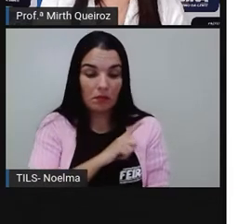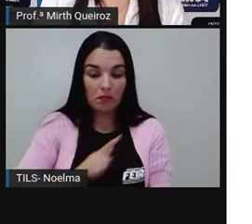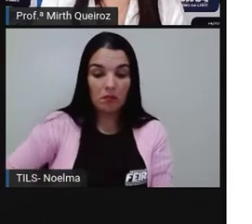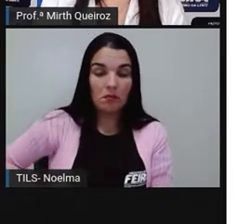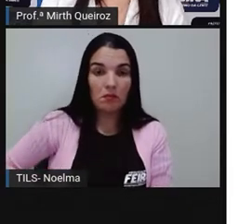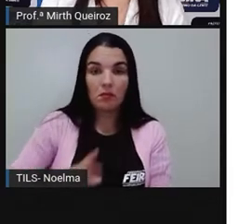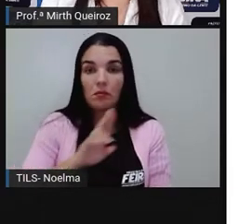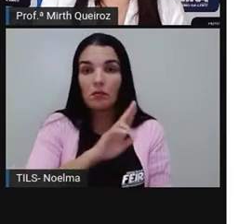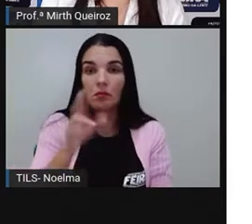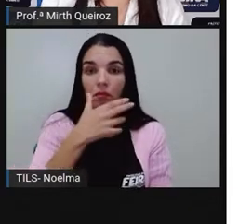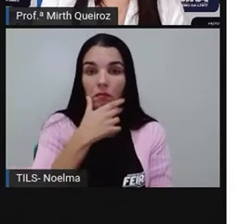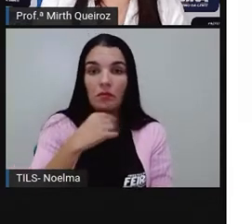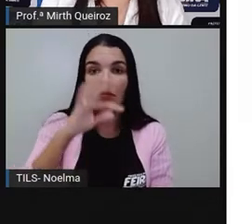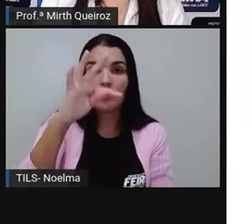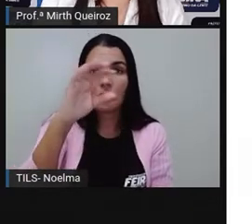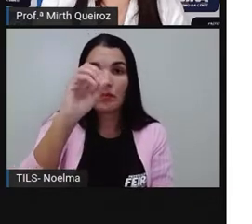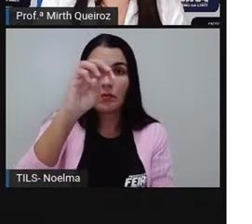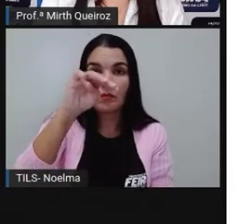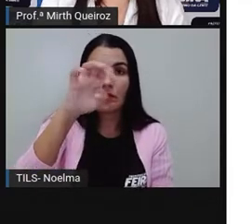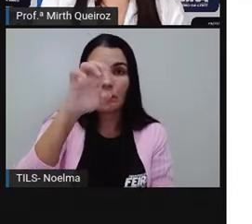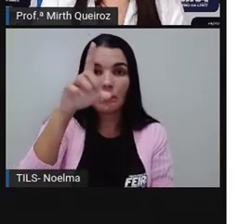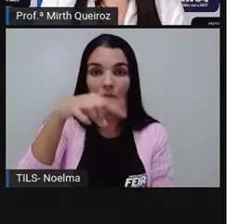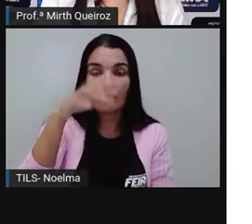objetivo do governo geral era promover